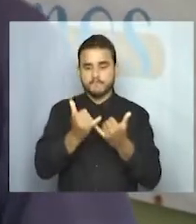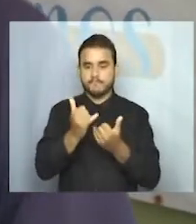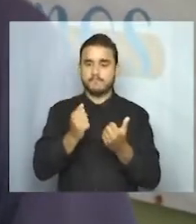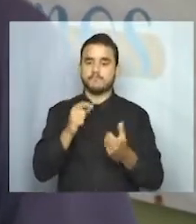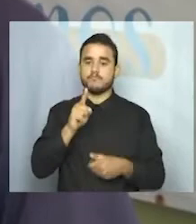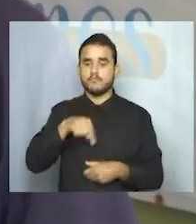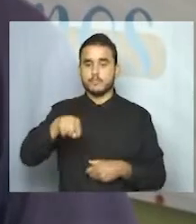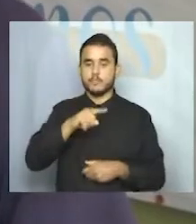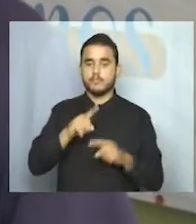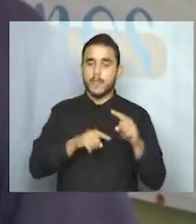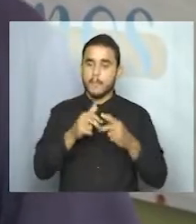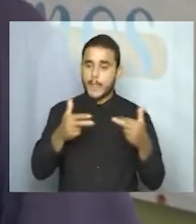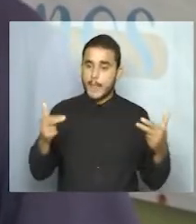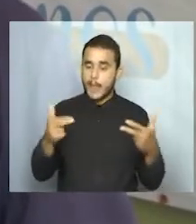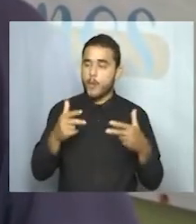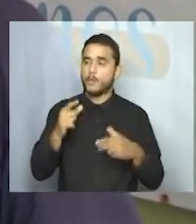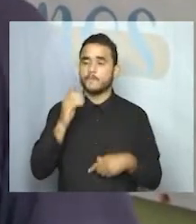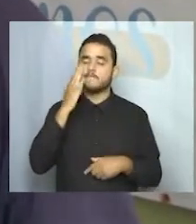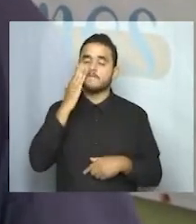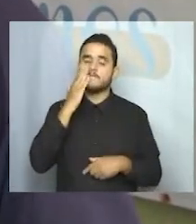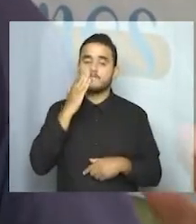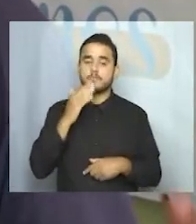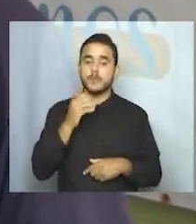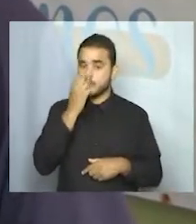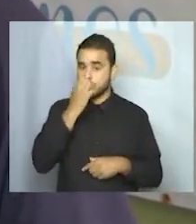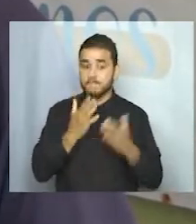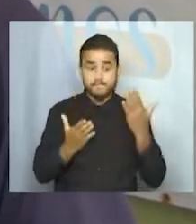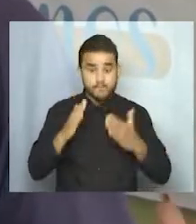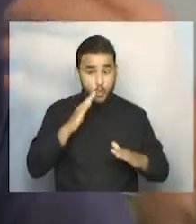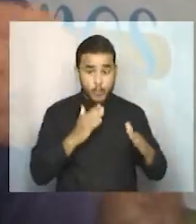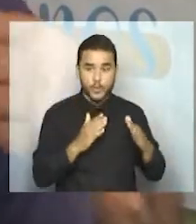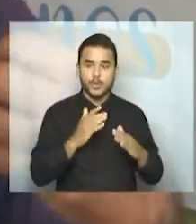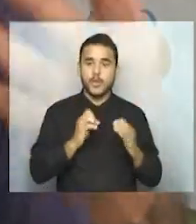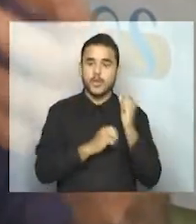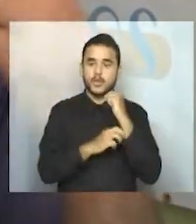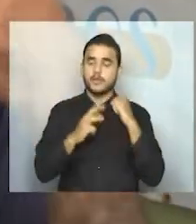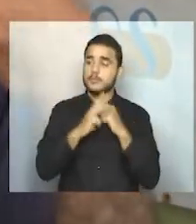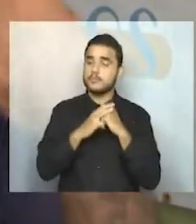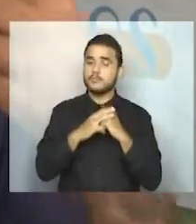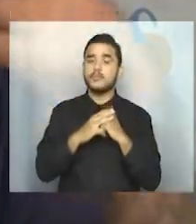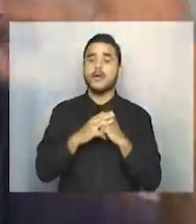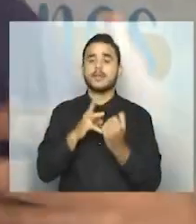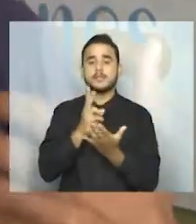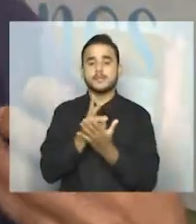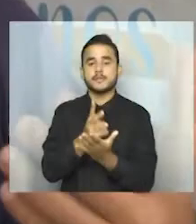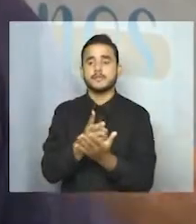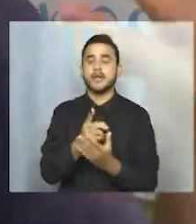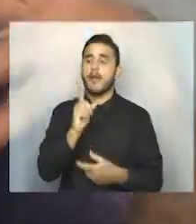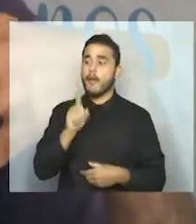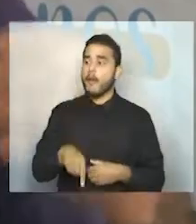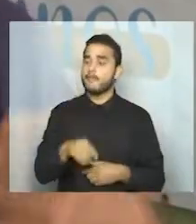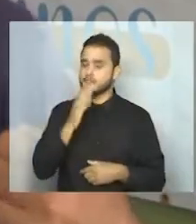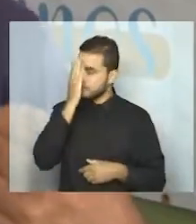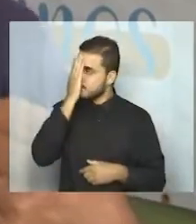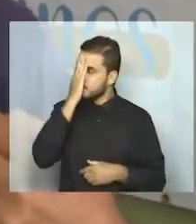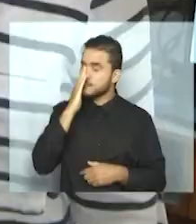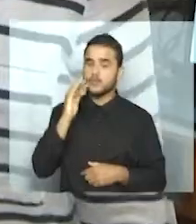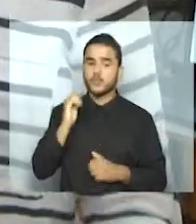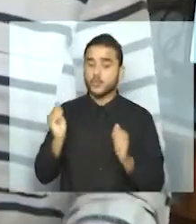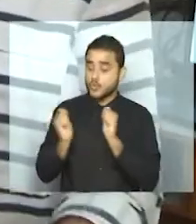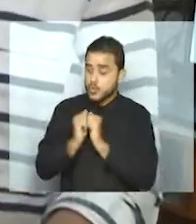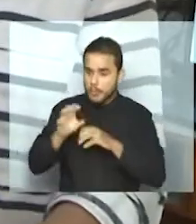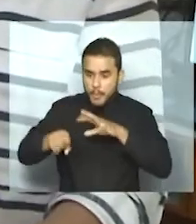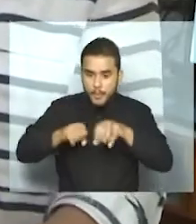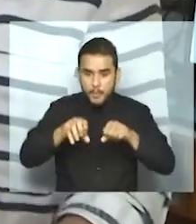robótica sustentável acontecendo a partir de resíduos que eles mesmos coletaram junto com o educador.